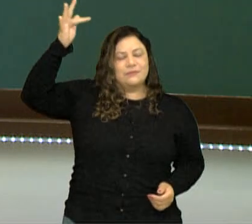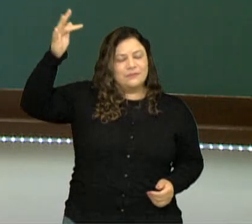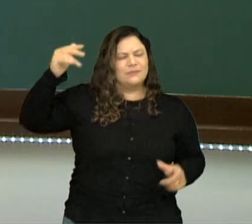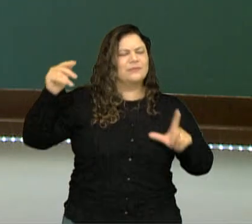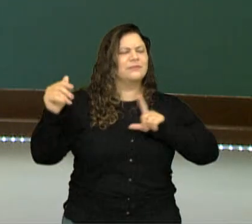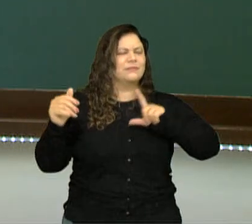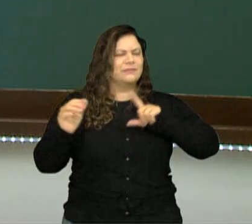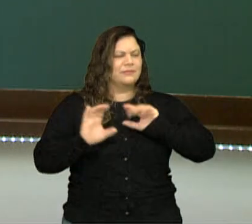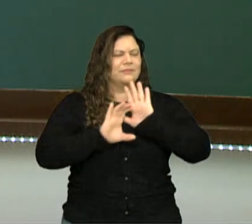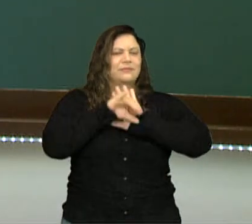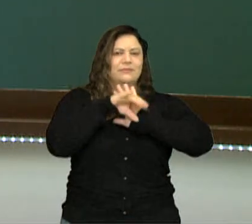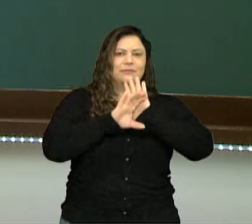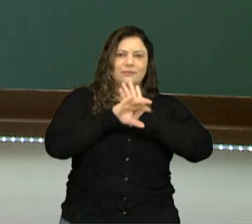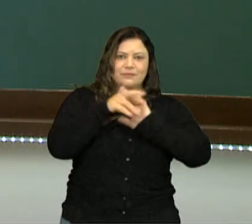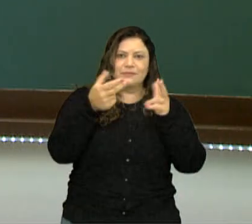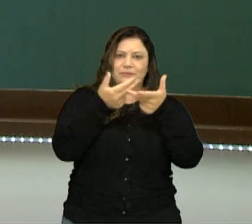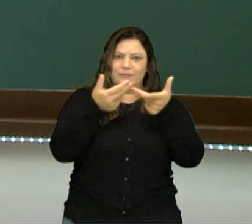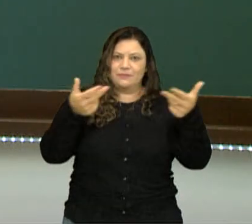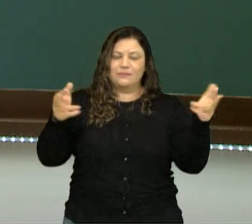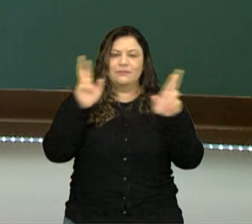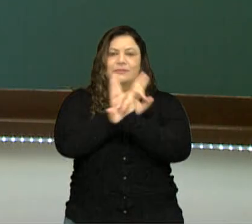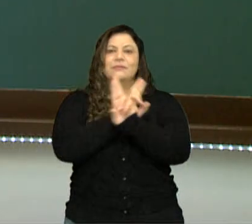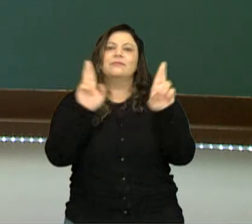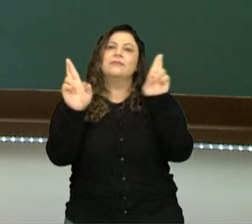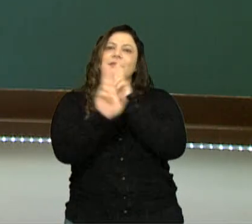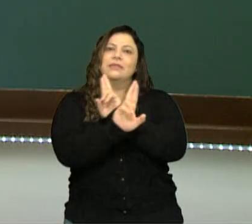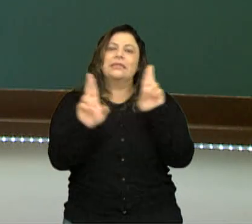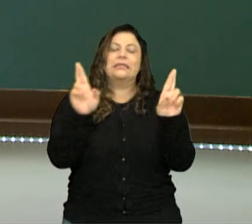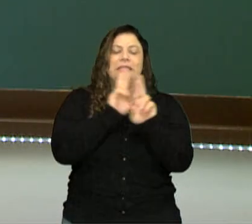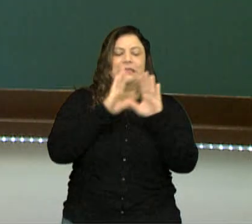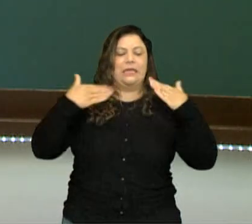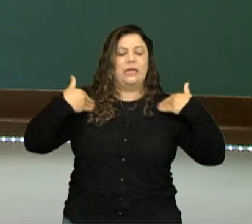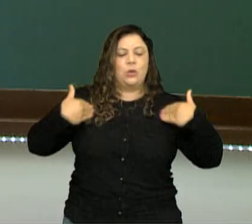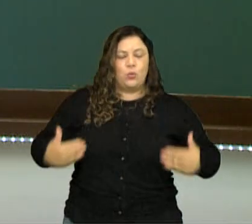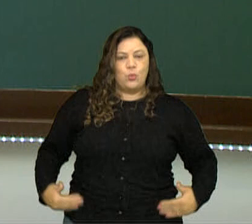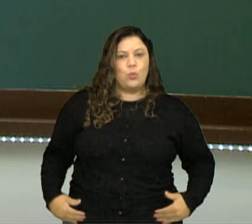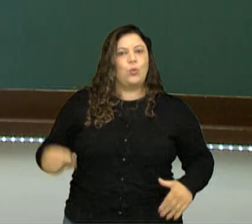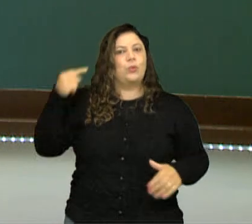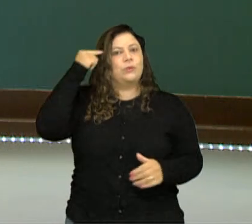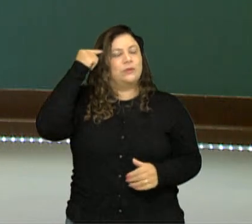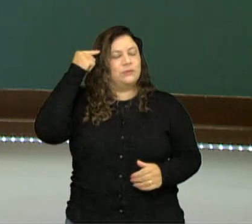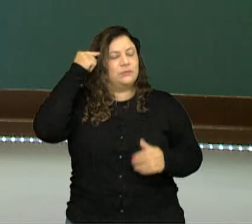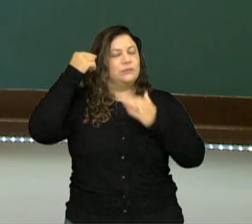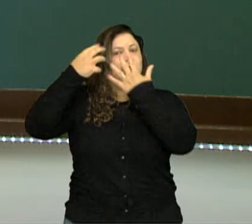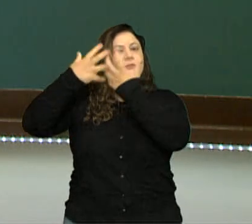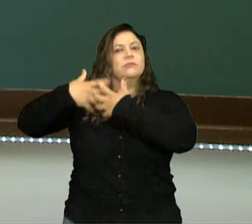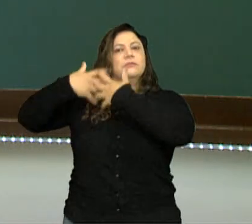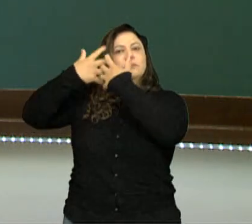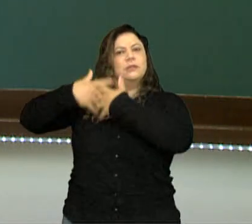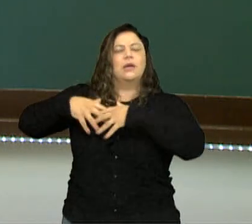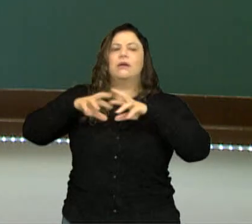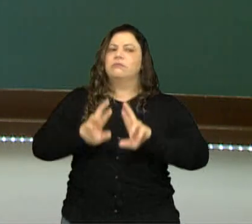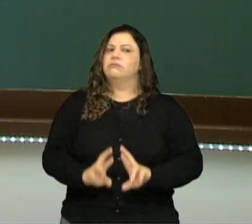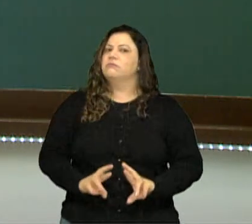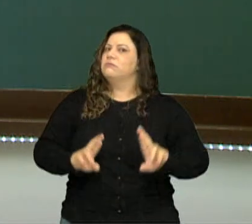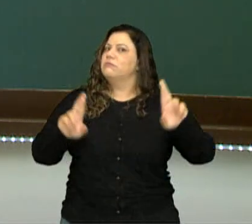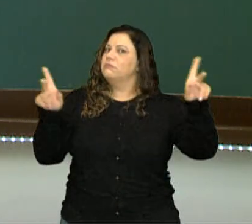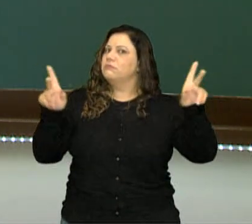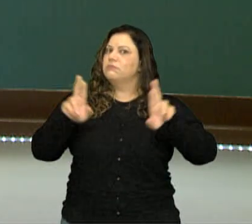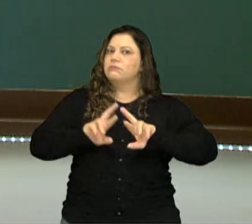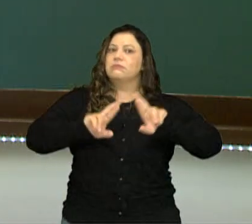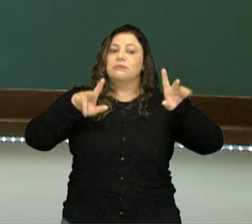uma concepção dessa relação entre corpo e mente como algo diferente, tá?